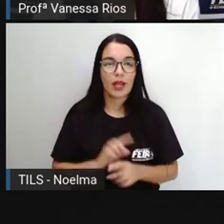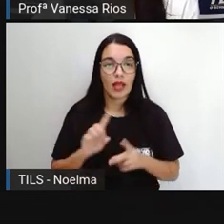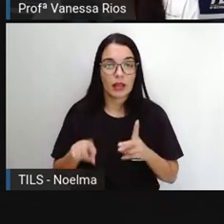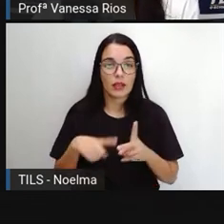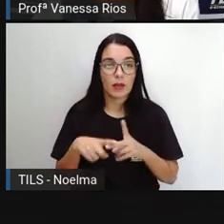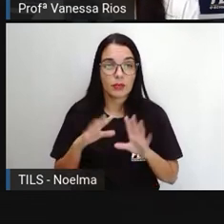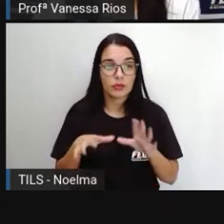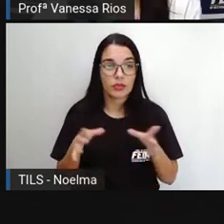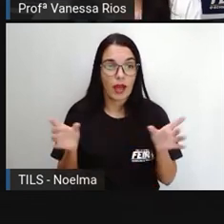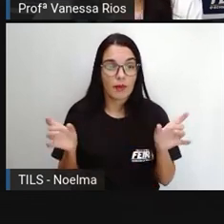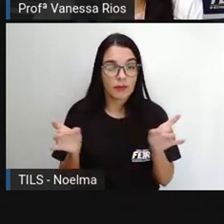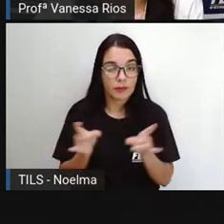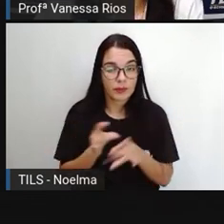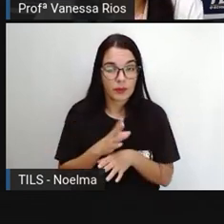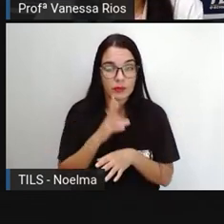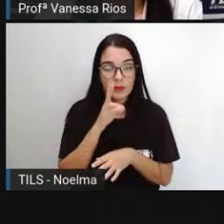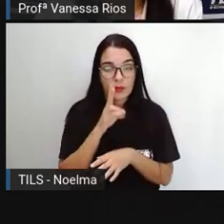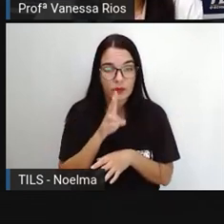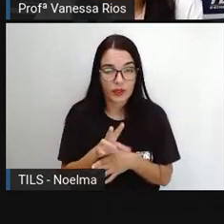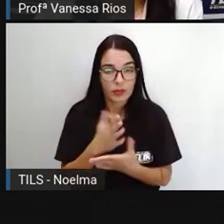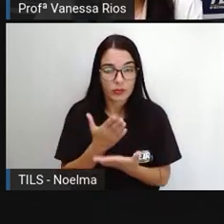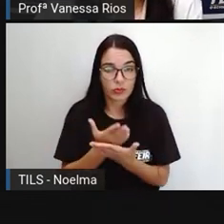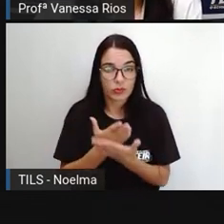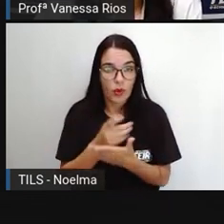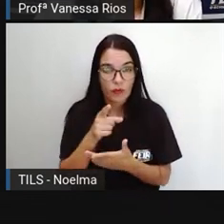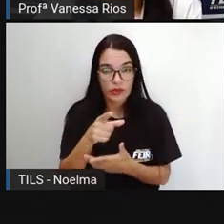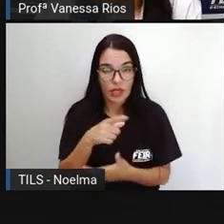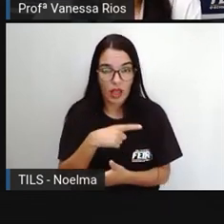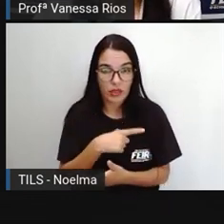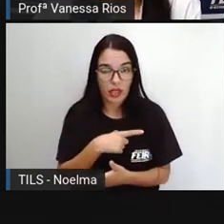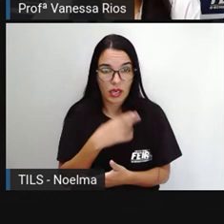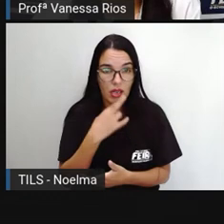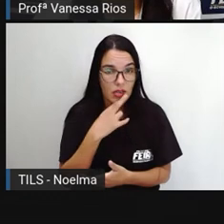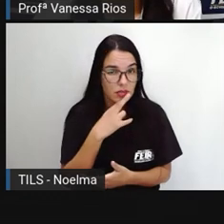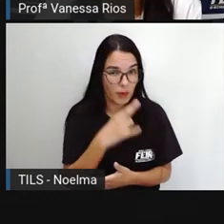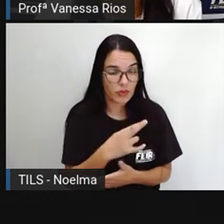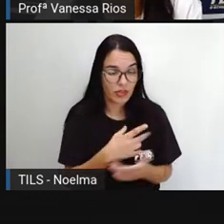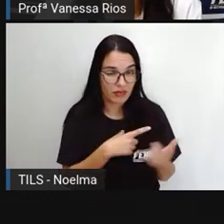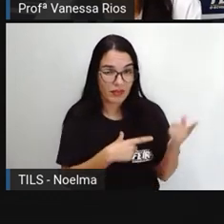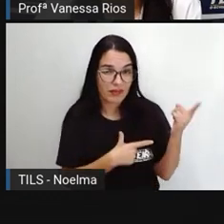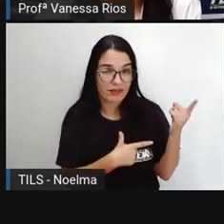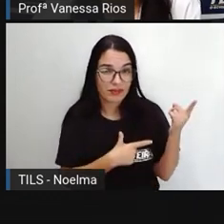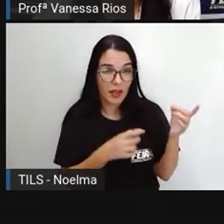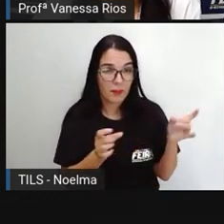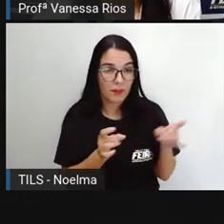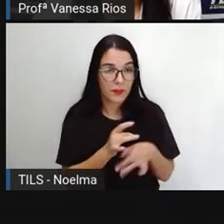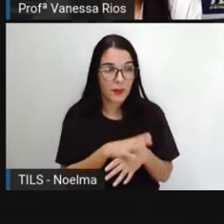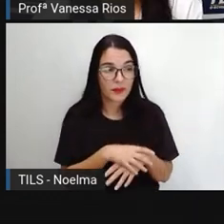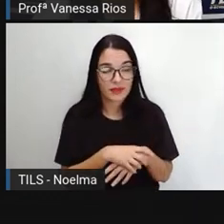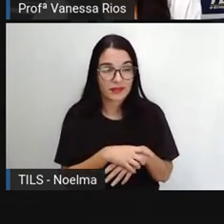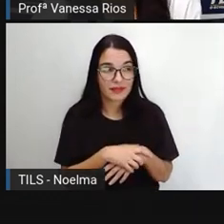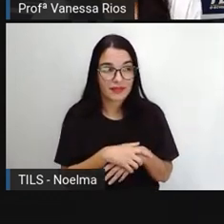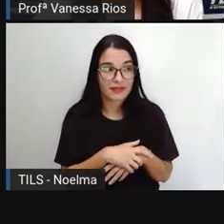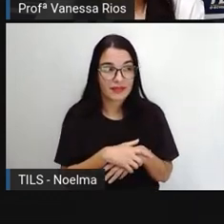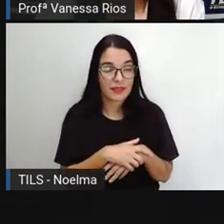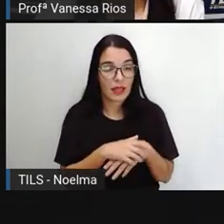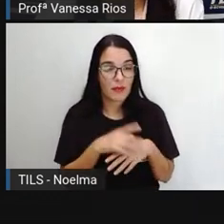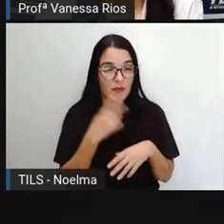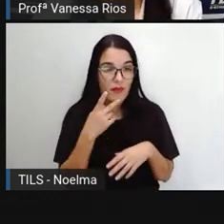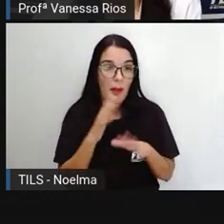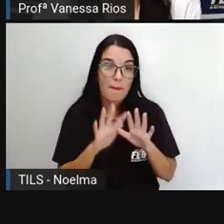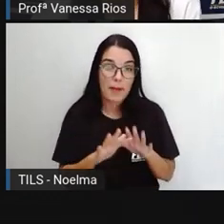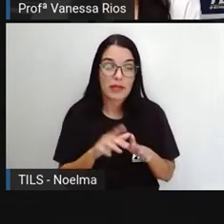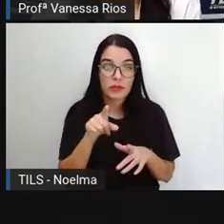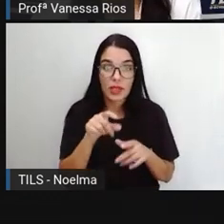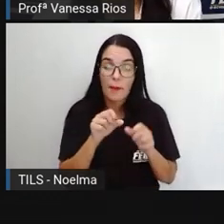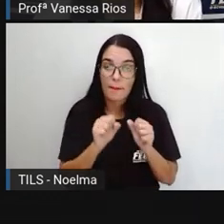gente observou, que a gente estudou, você teria agora respostas, né, prontas para falar, mas a Pró não vai ouvir,